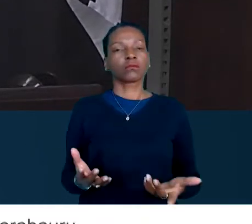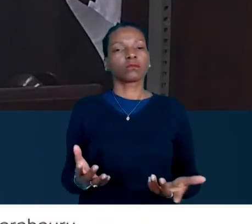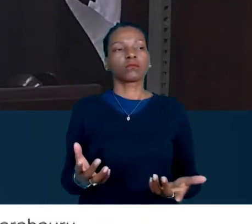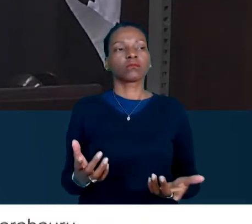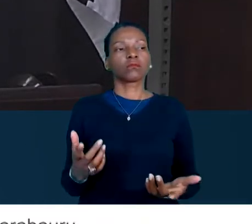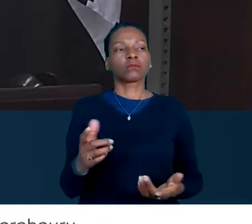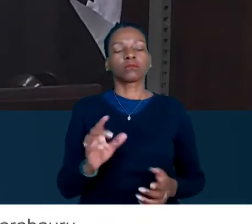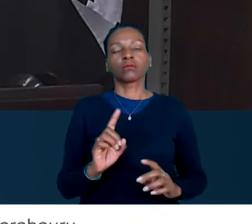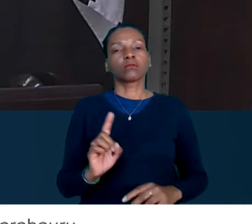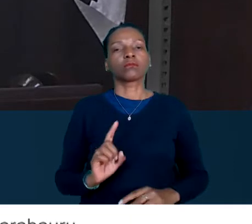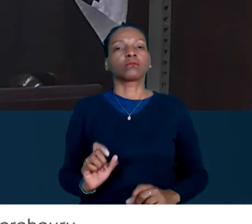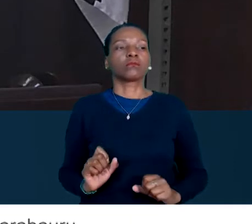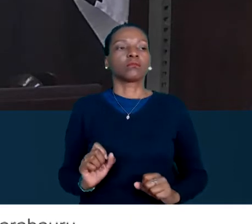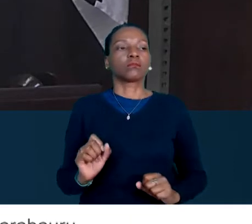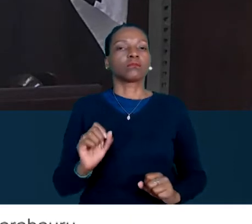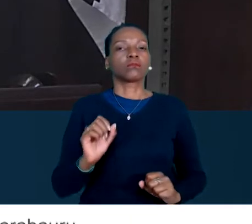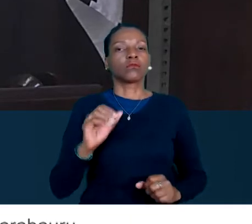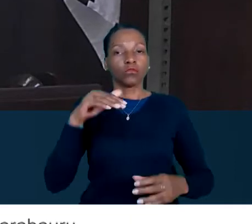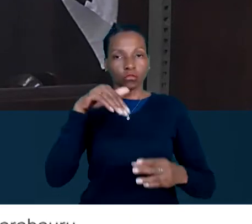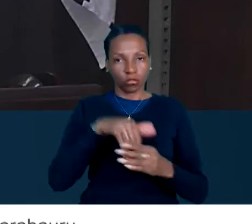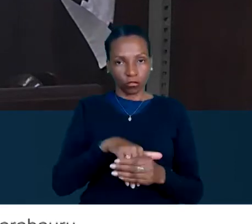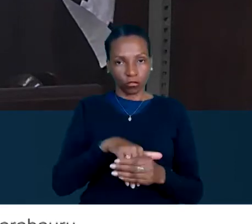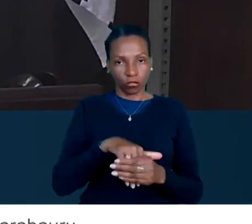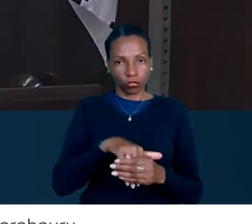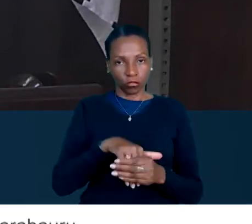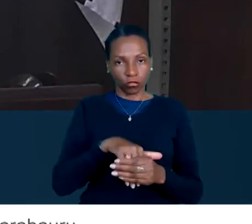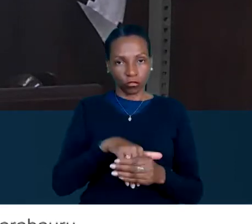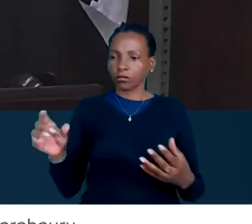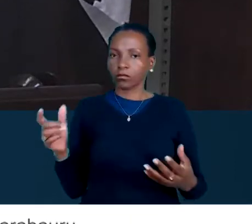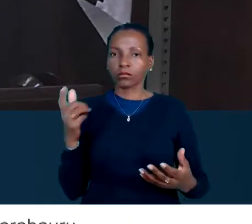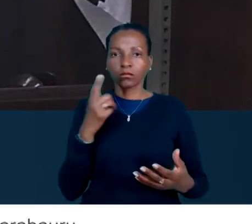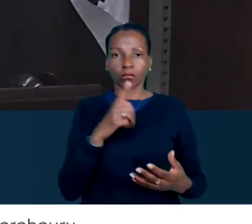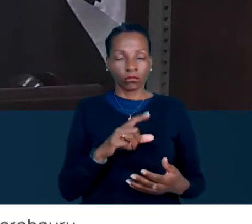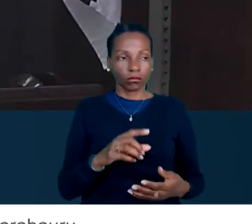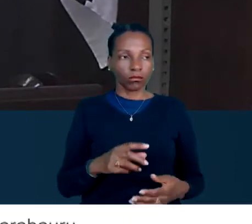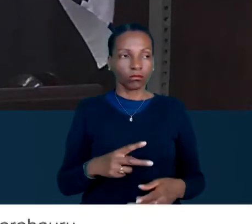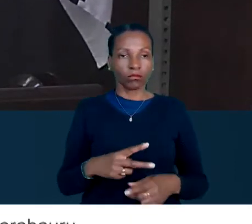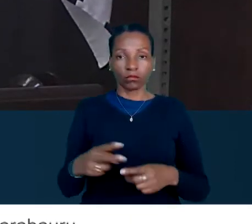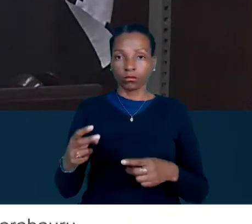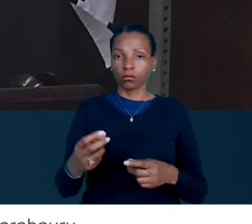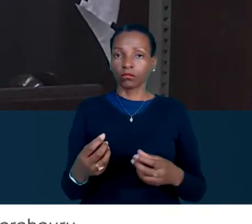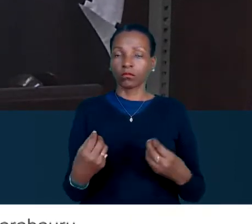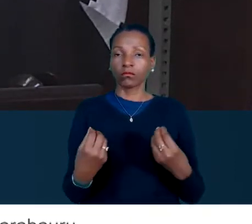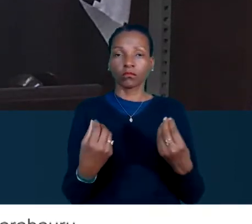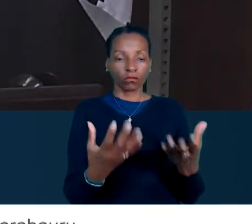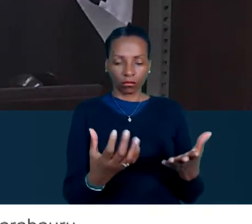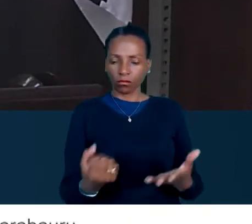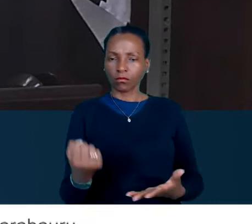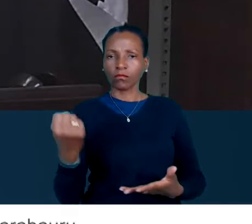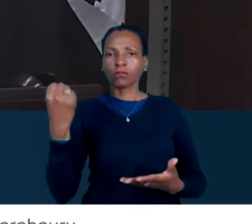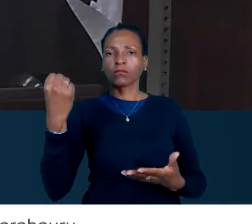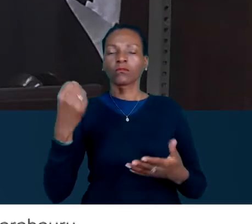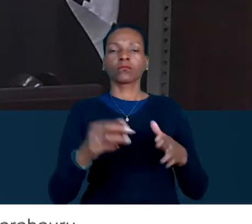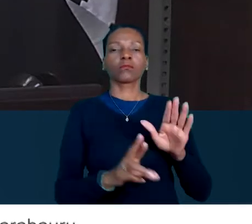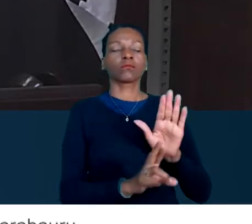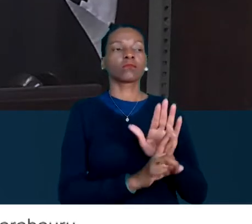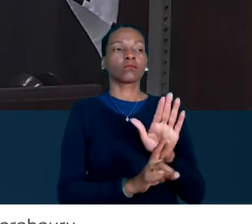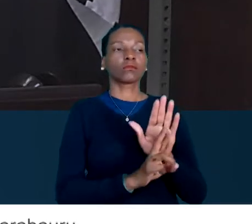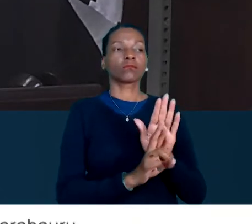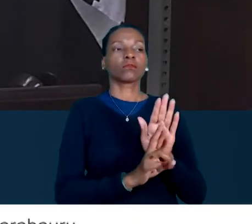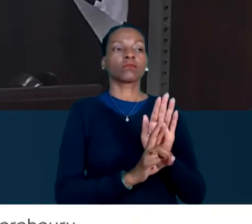que conseguiu sua eleição nos legitimou a exercer aqui com uma representação do pa da